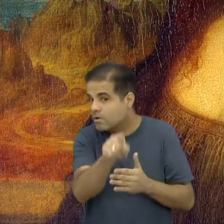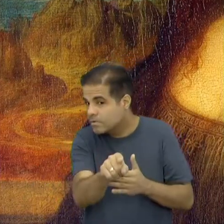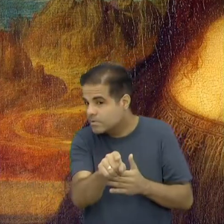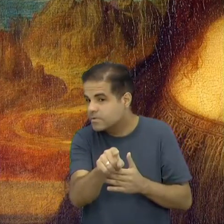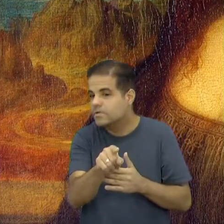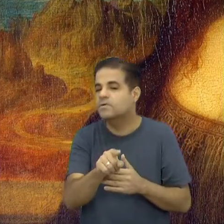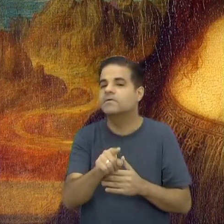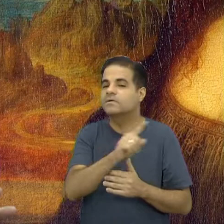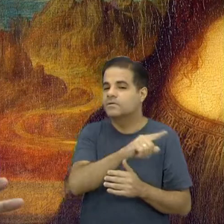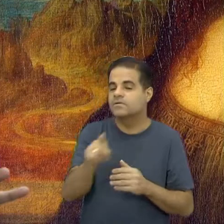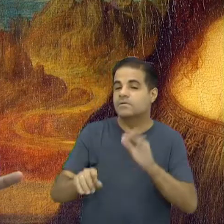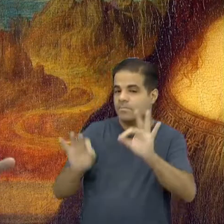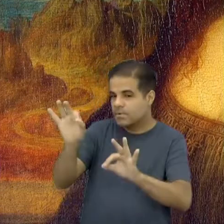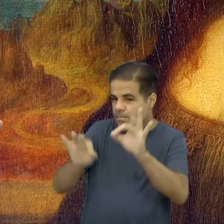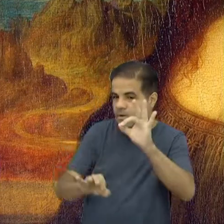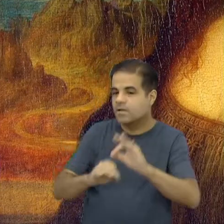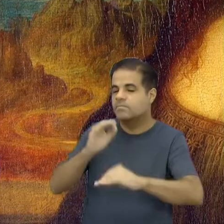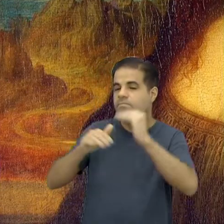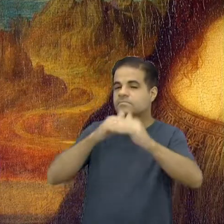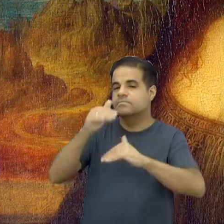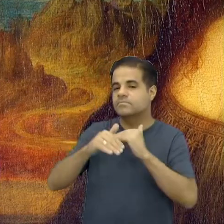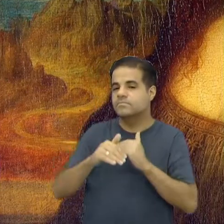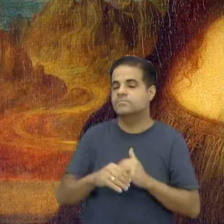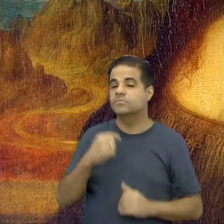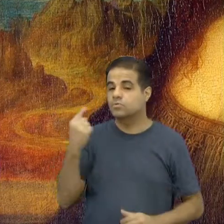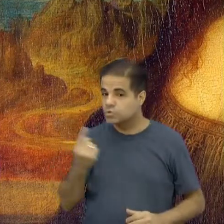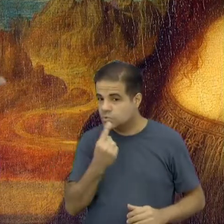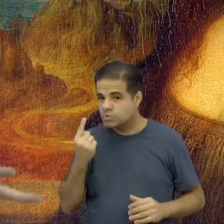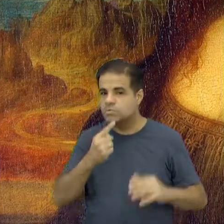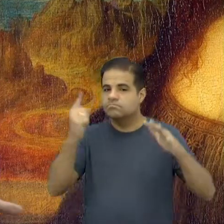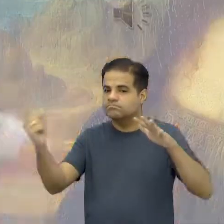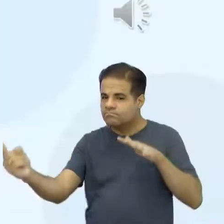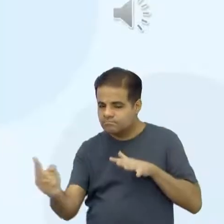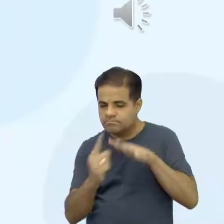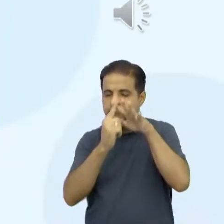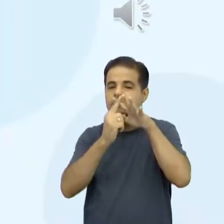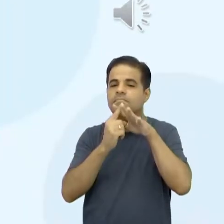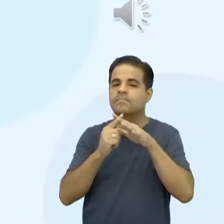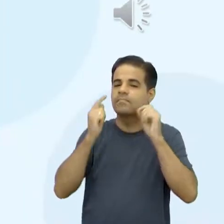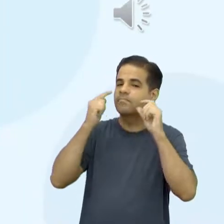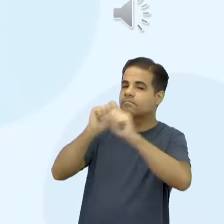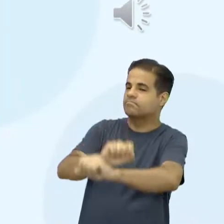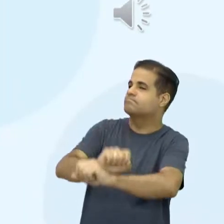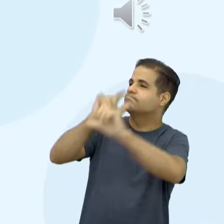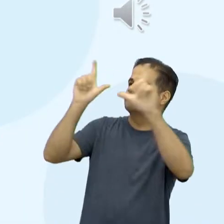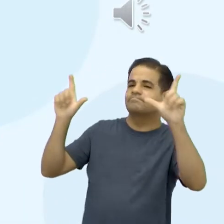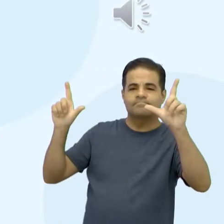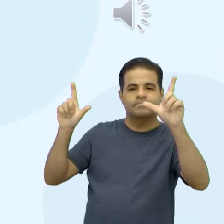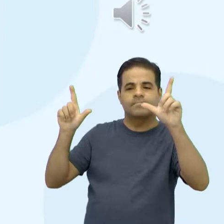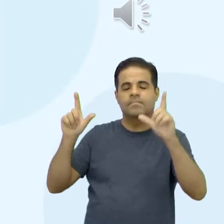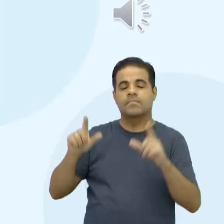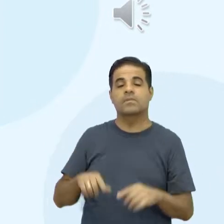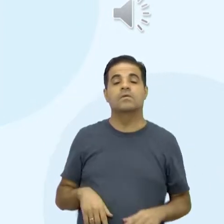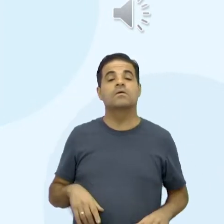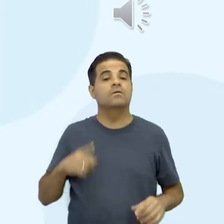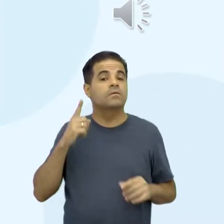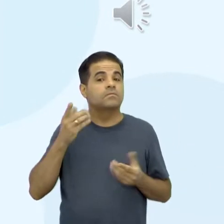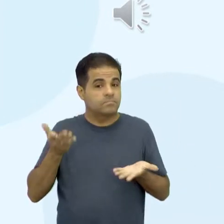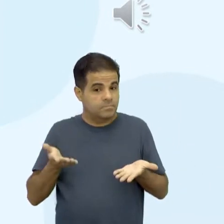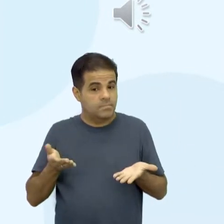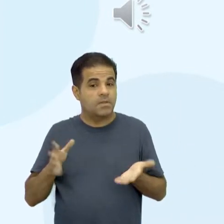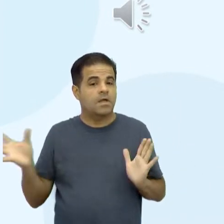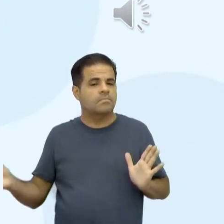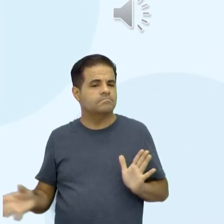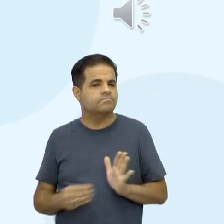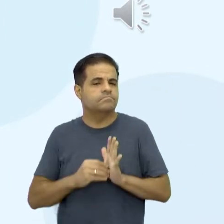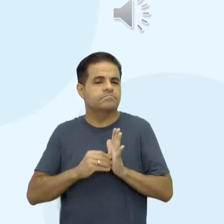está fazendo o seu processo aí assíncrono sozinho, né, por algum motivo, na tela para vocês. Então, solta o som que é para